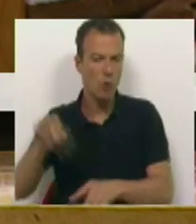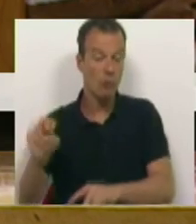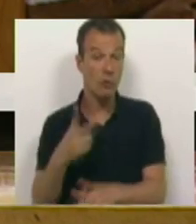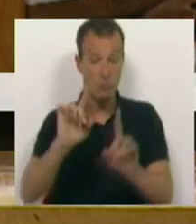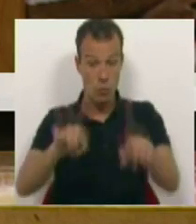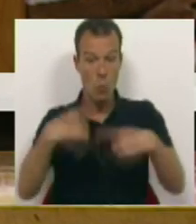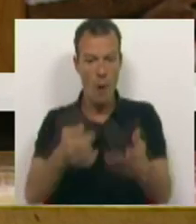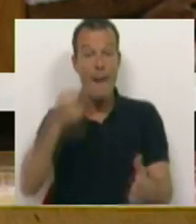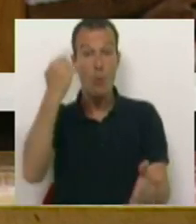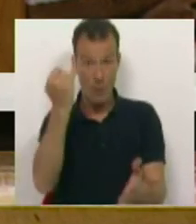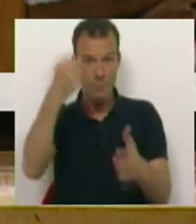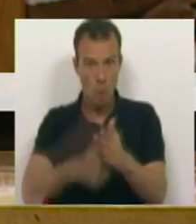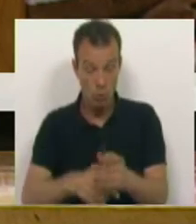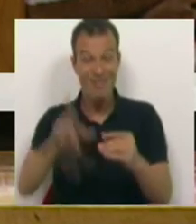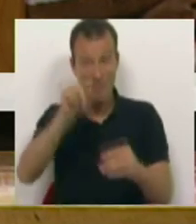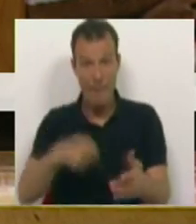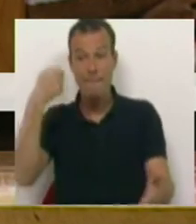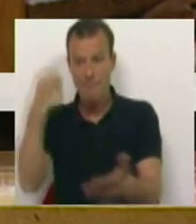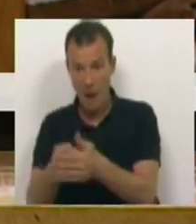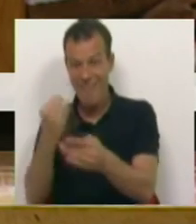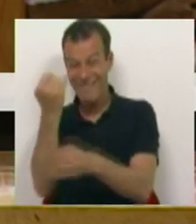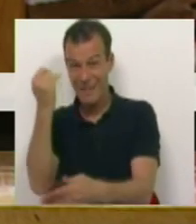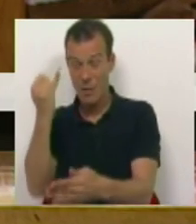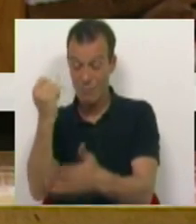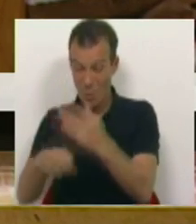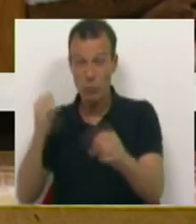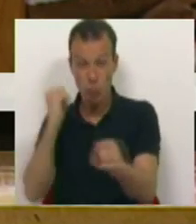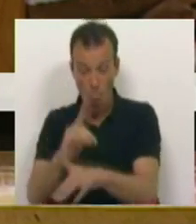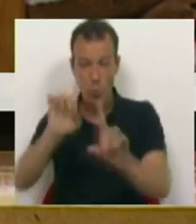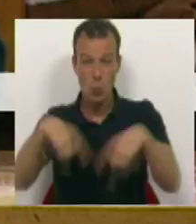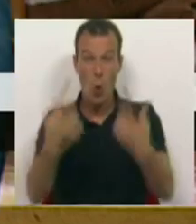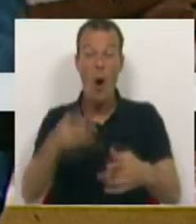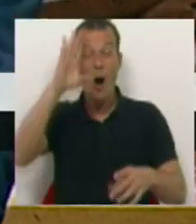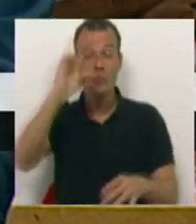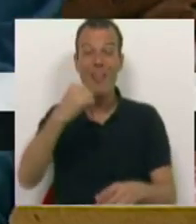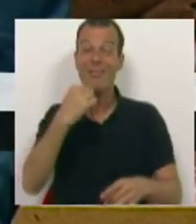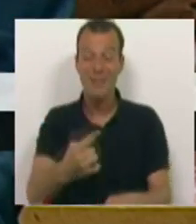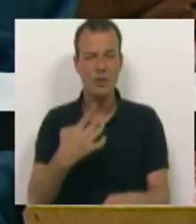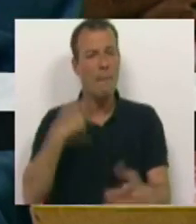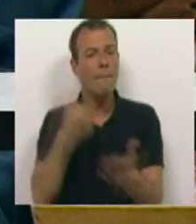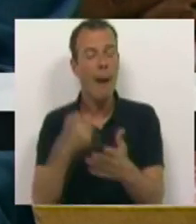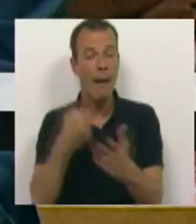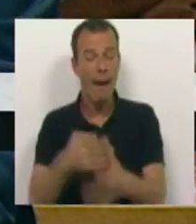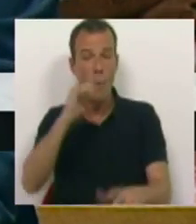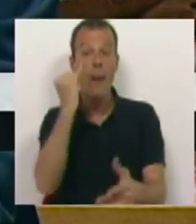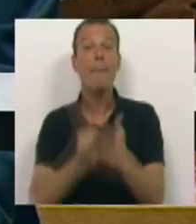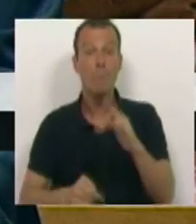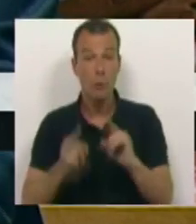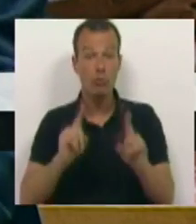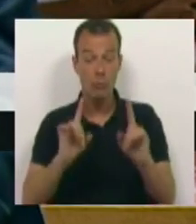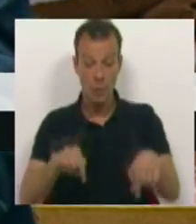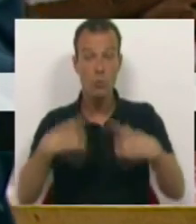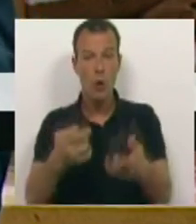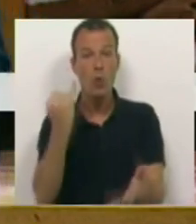e passarem também a pagar uma prestação pela dívida, o Estado assegura-vos que basta continuar a pagar o imposto e que este imposto